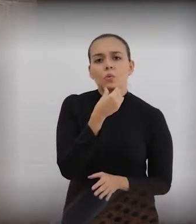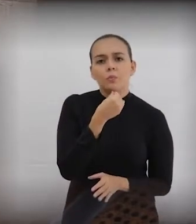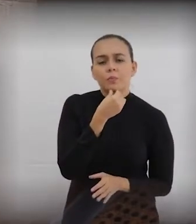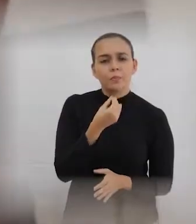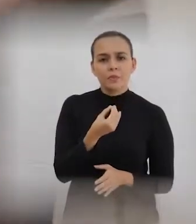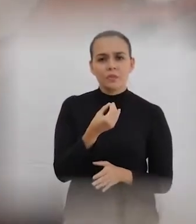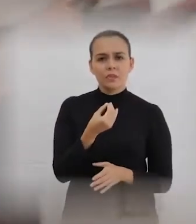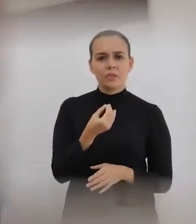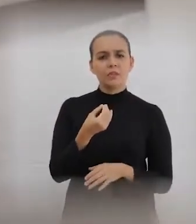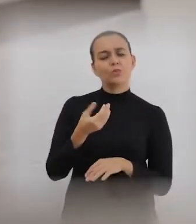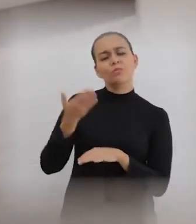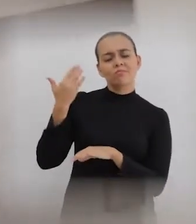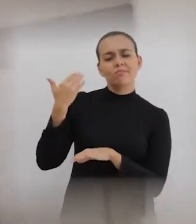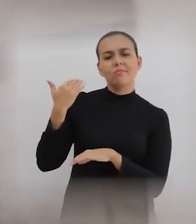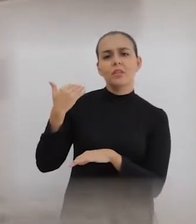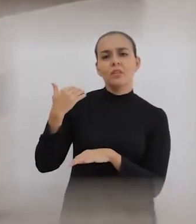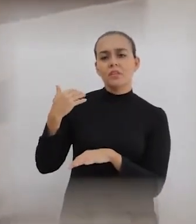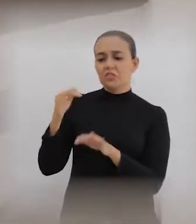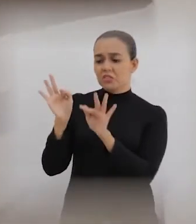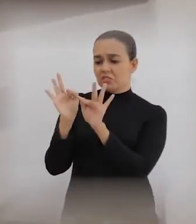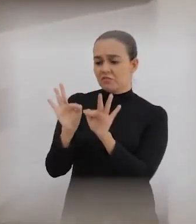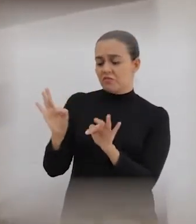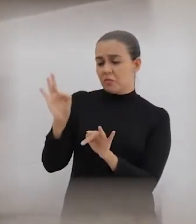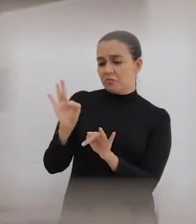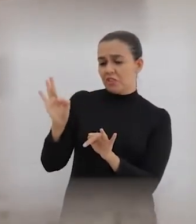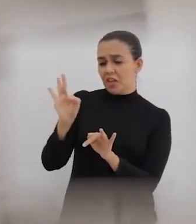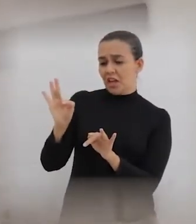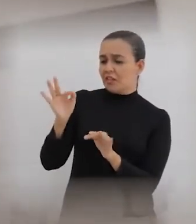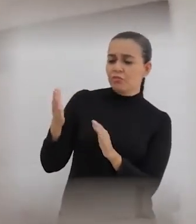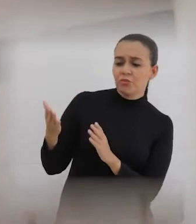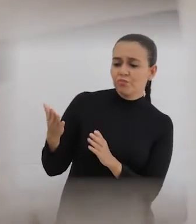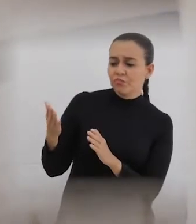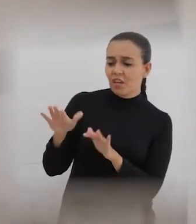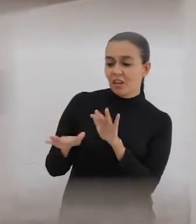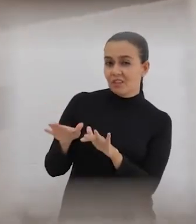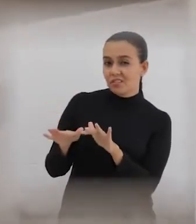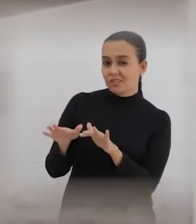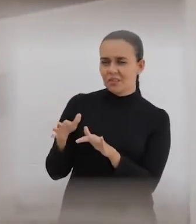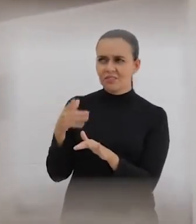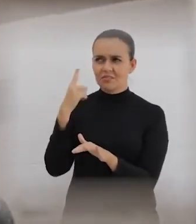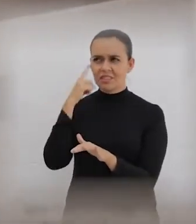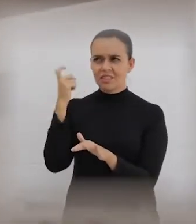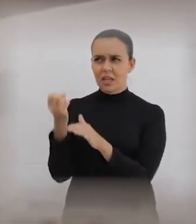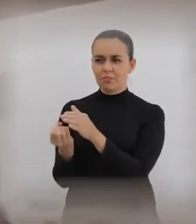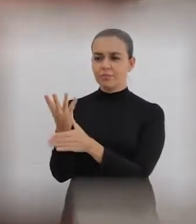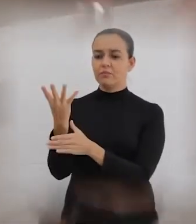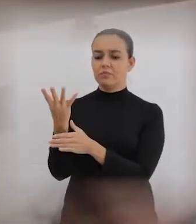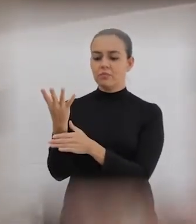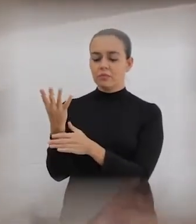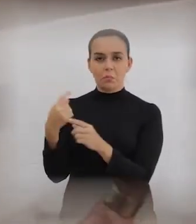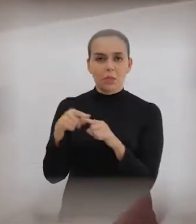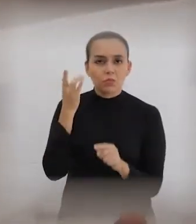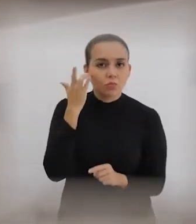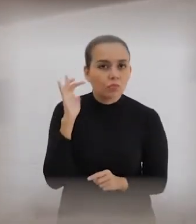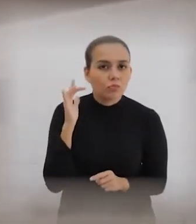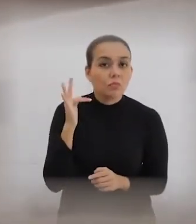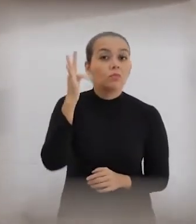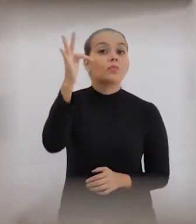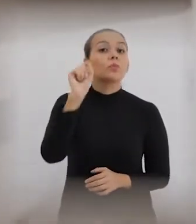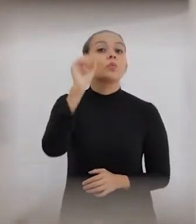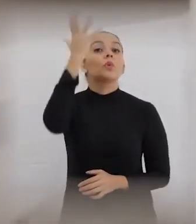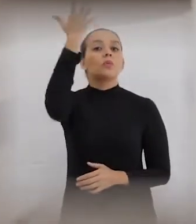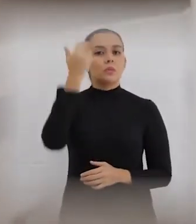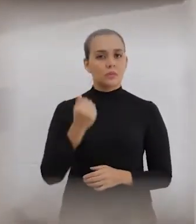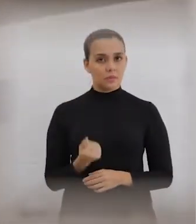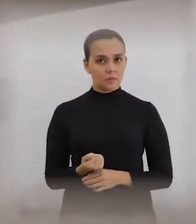era um garoto na faculdade e tal. O que acontece é que, às vezes, você cria alguma coisa sem ter noção da caixa de Pandora que você abriu,